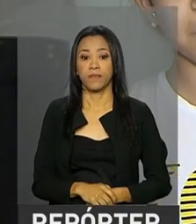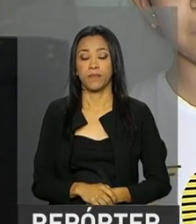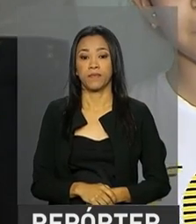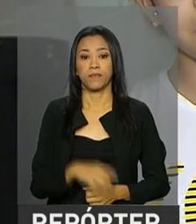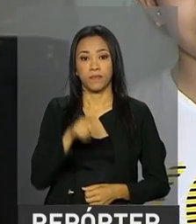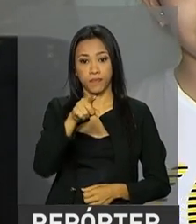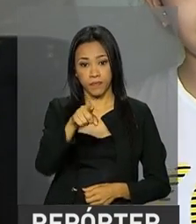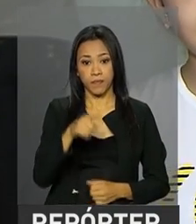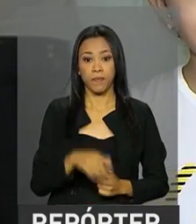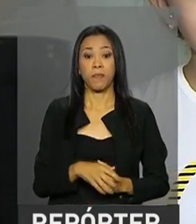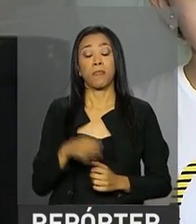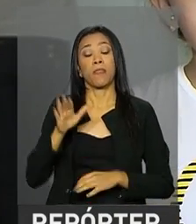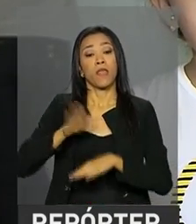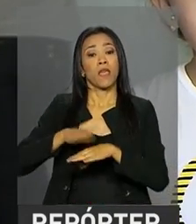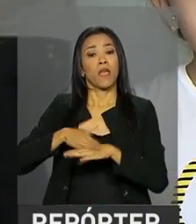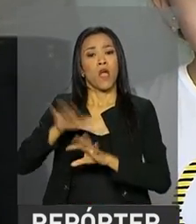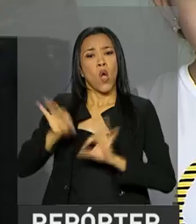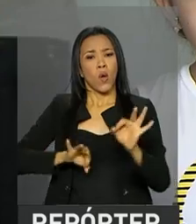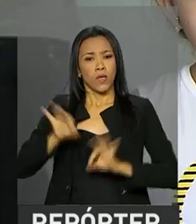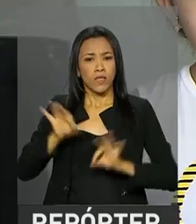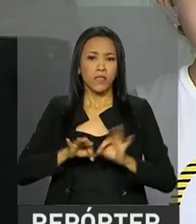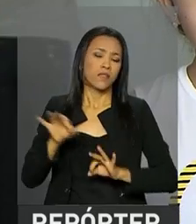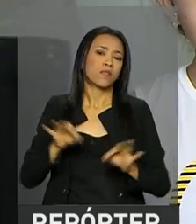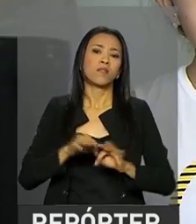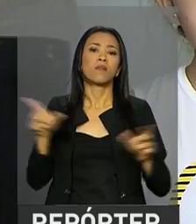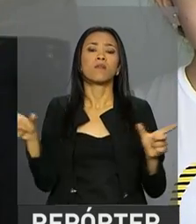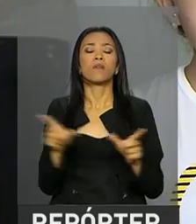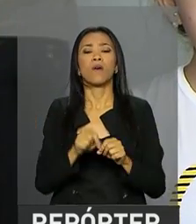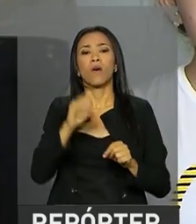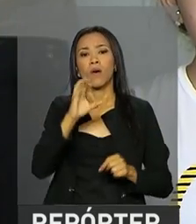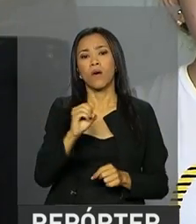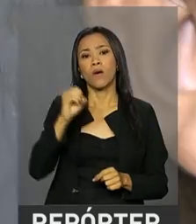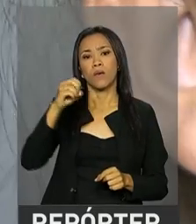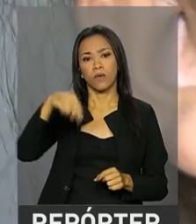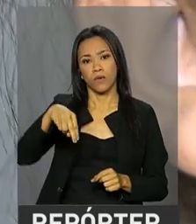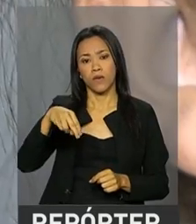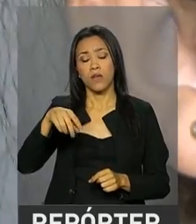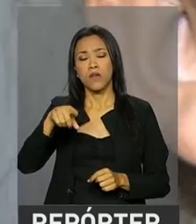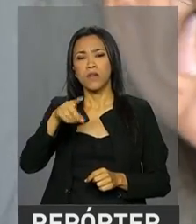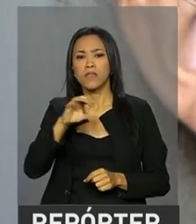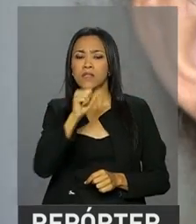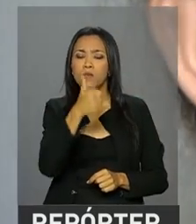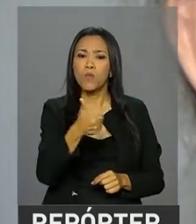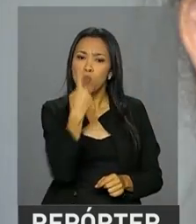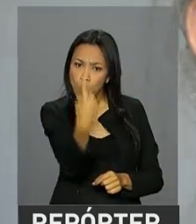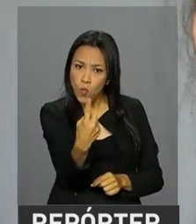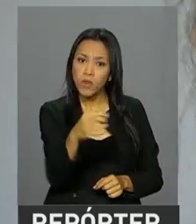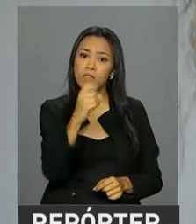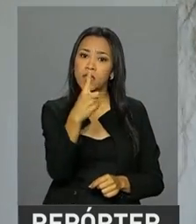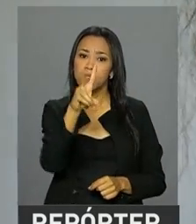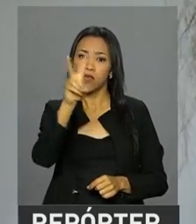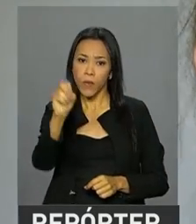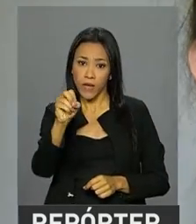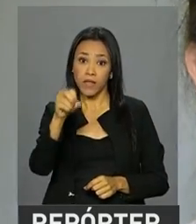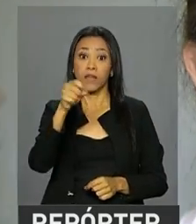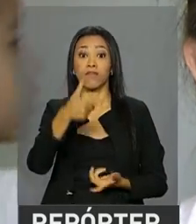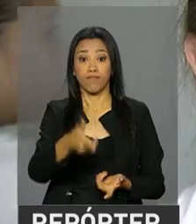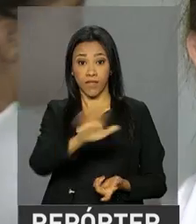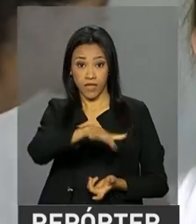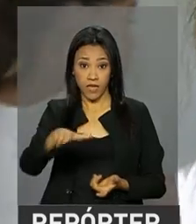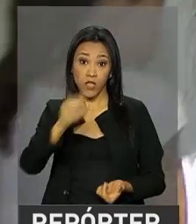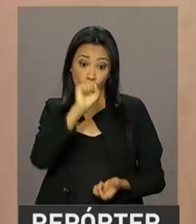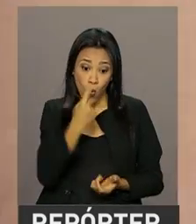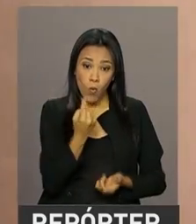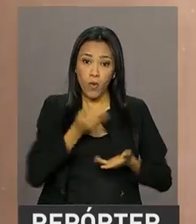De acordo com a Organização Mundial da Saúde, uma em cada 650 crianças nascidas no Brasil tem lábio